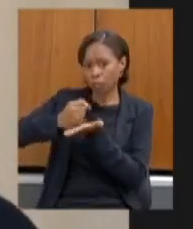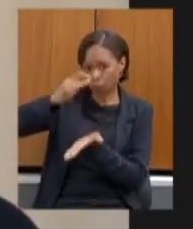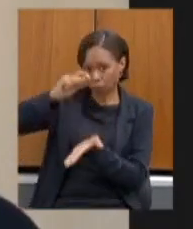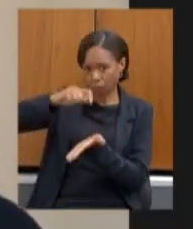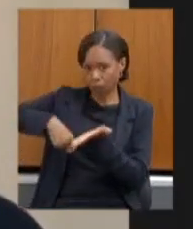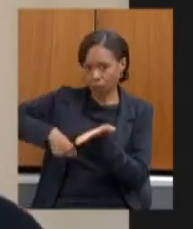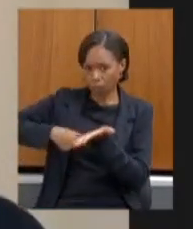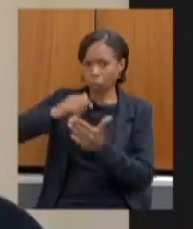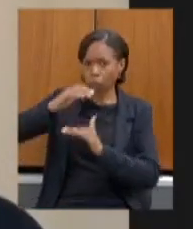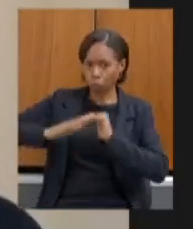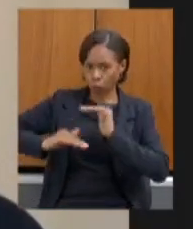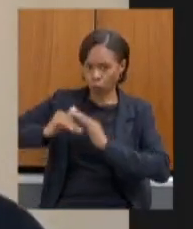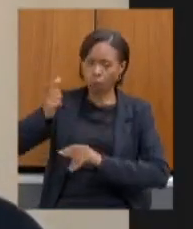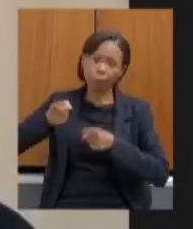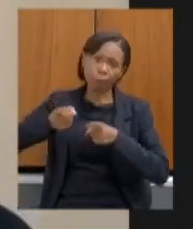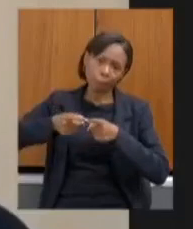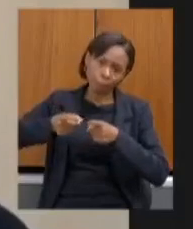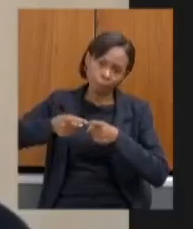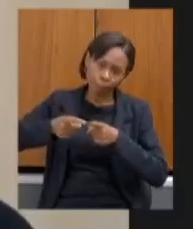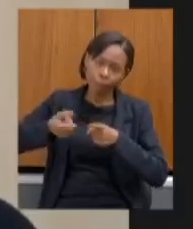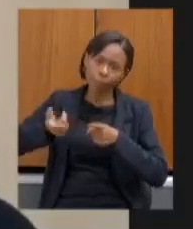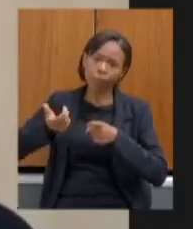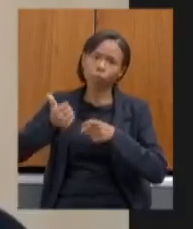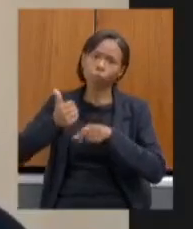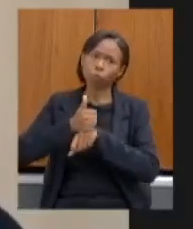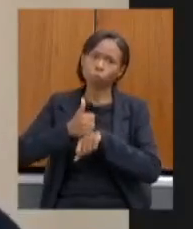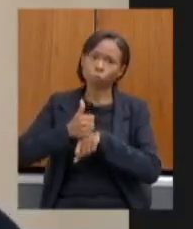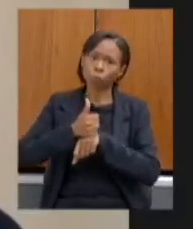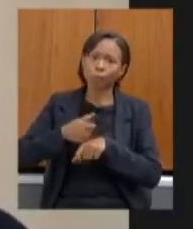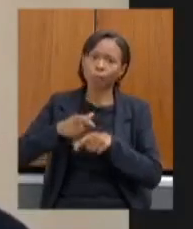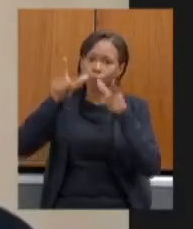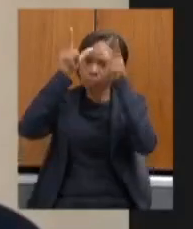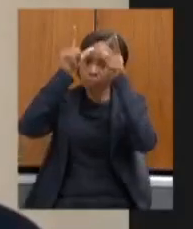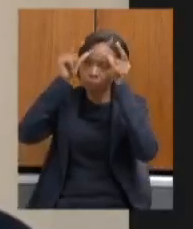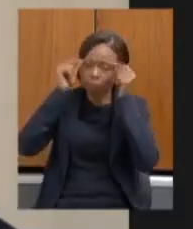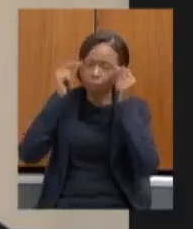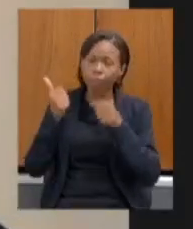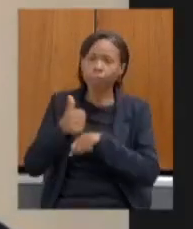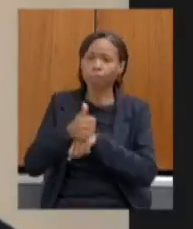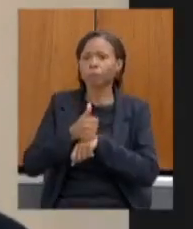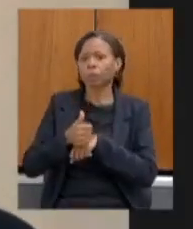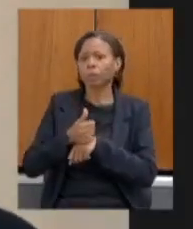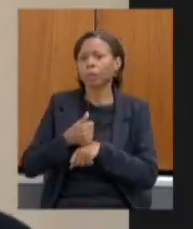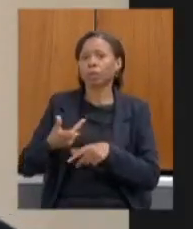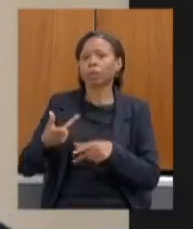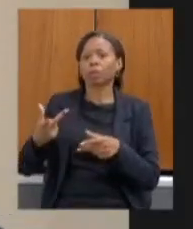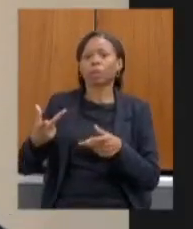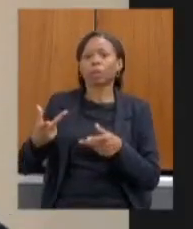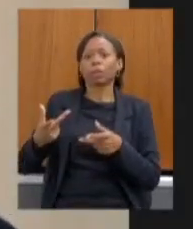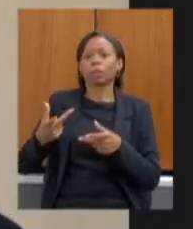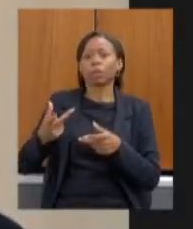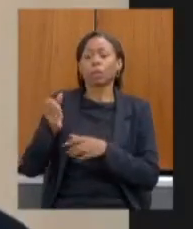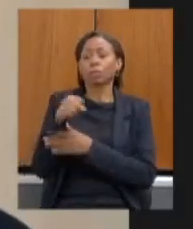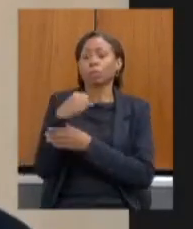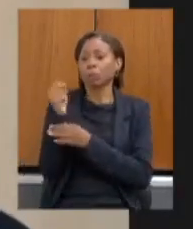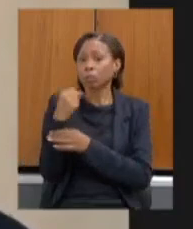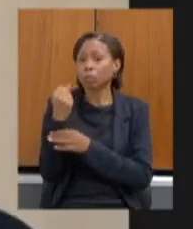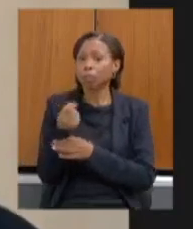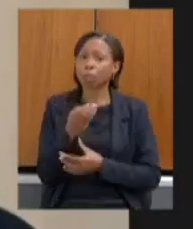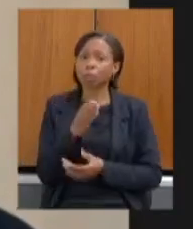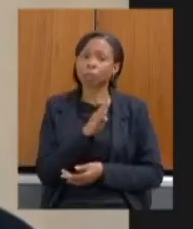temporárias. são médicos, são enfermeiros, são intensivistas, são fisioterapeutas, são